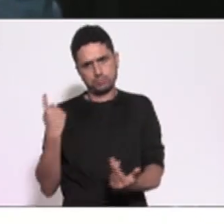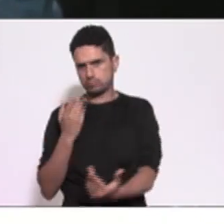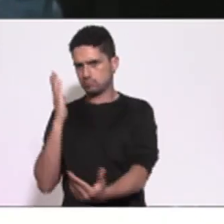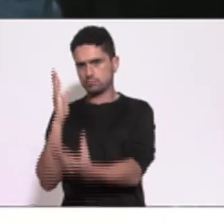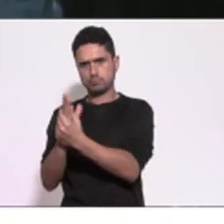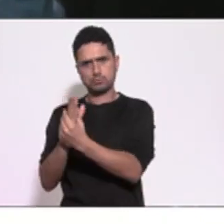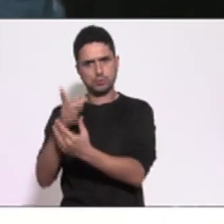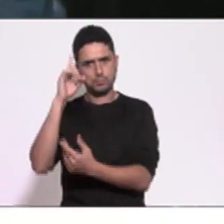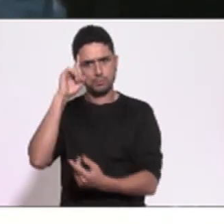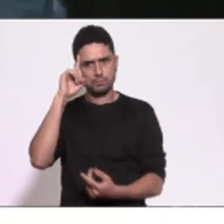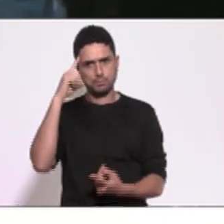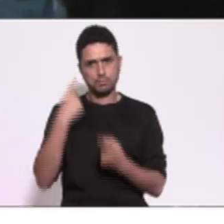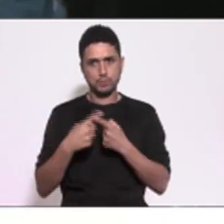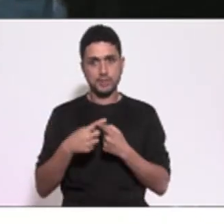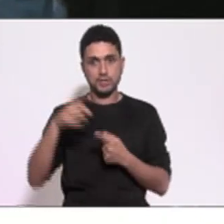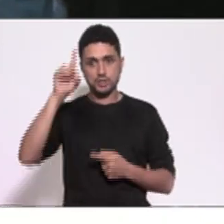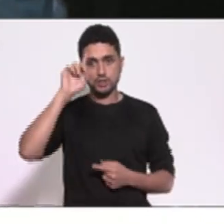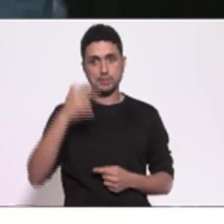está chegando.